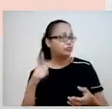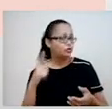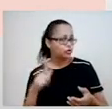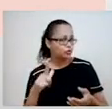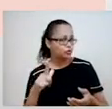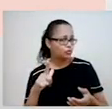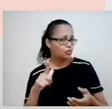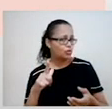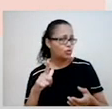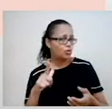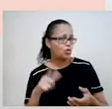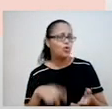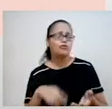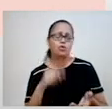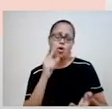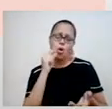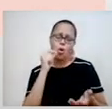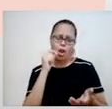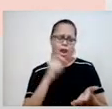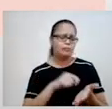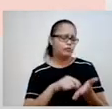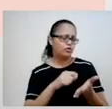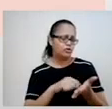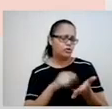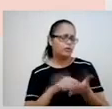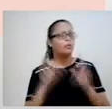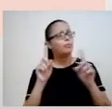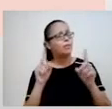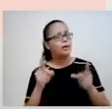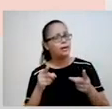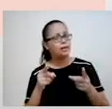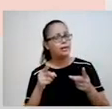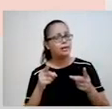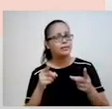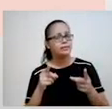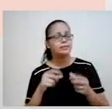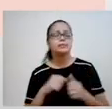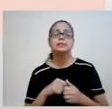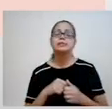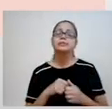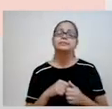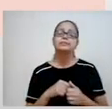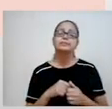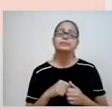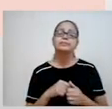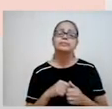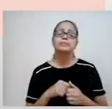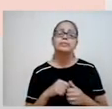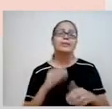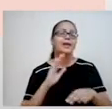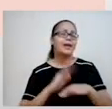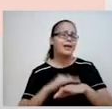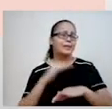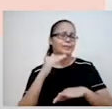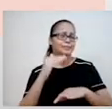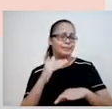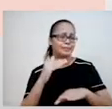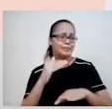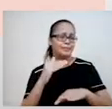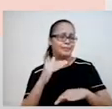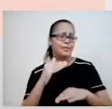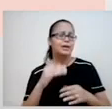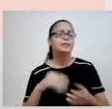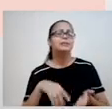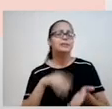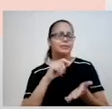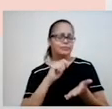escrevo na frente, se for com lápis eu apago. Então, existe uma exigência muito maior em relação à escrita do